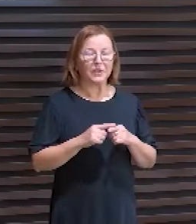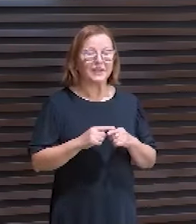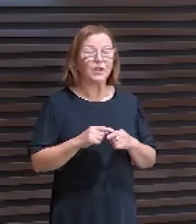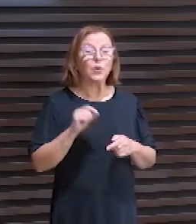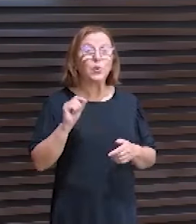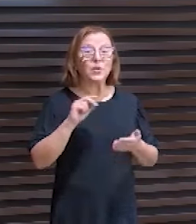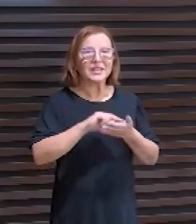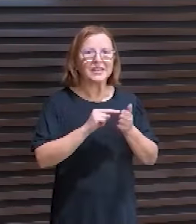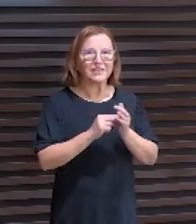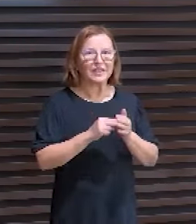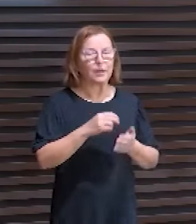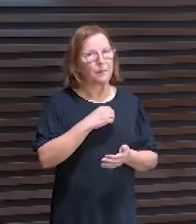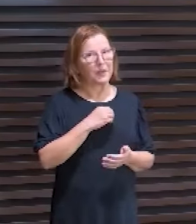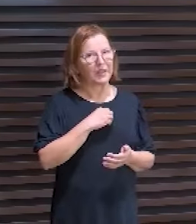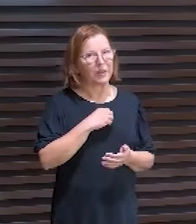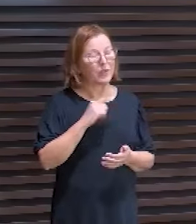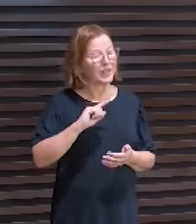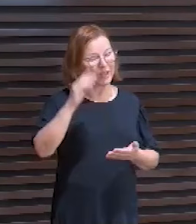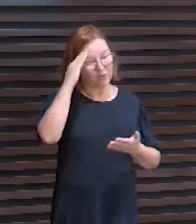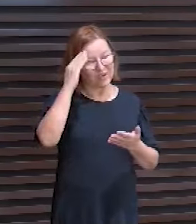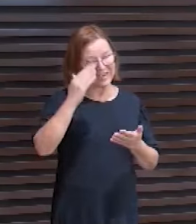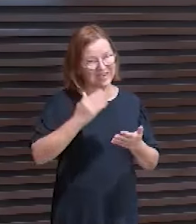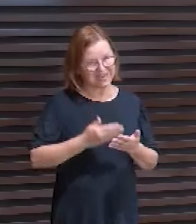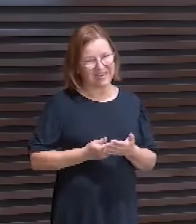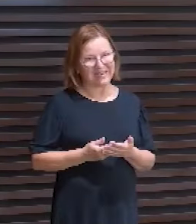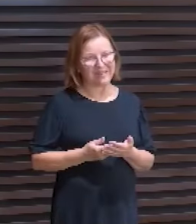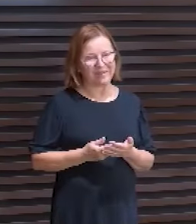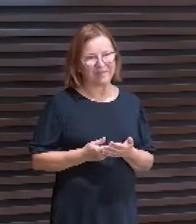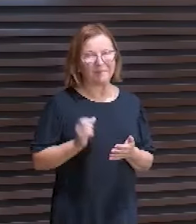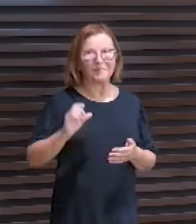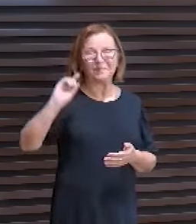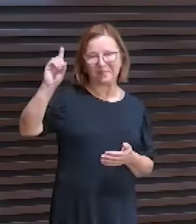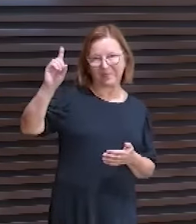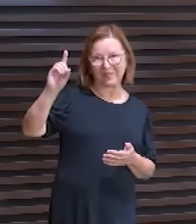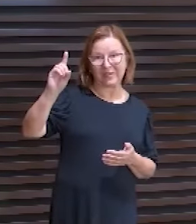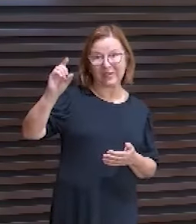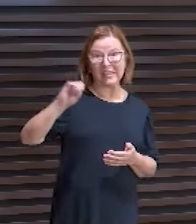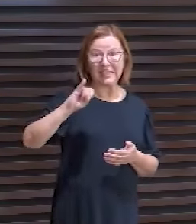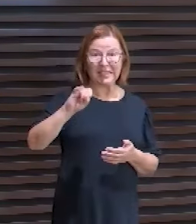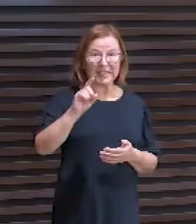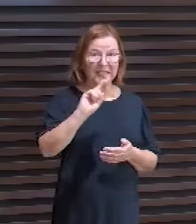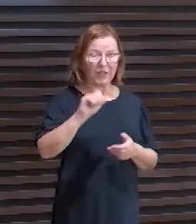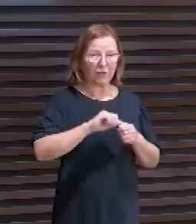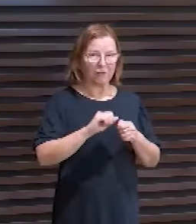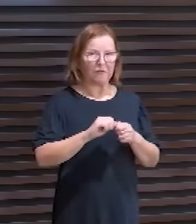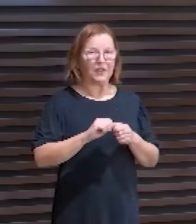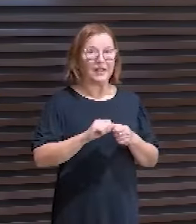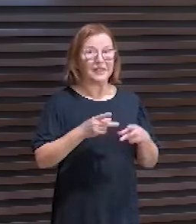pecado e não fazer o que Deus manda também é pecado e